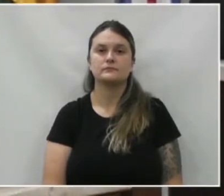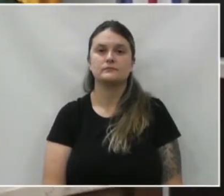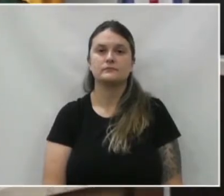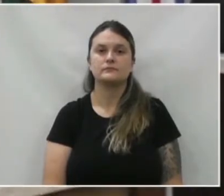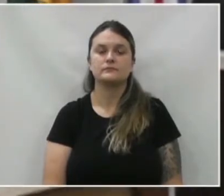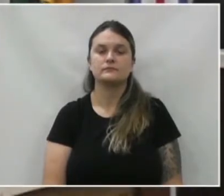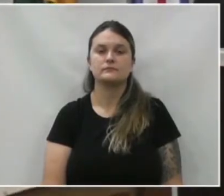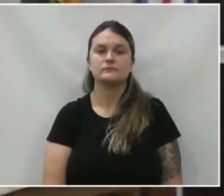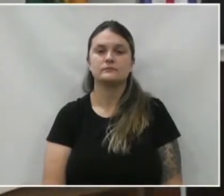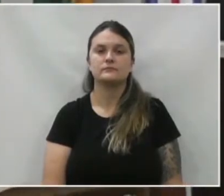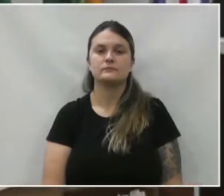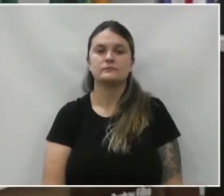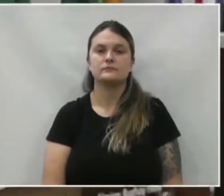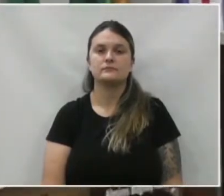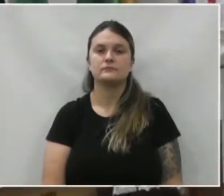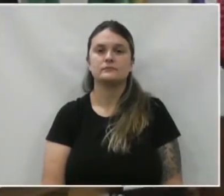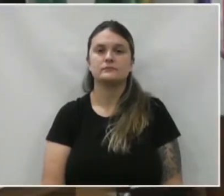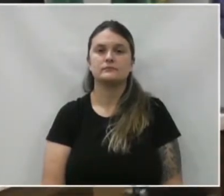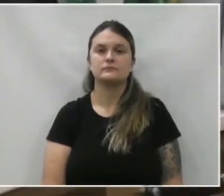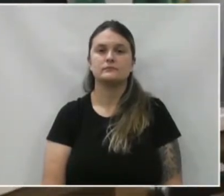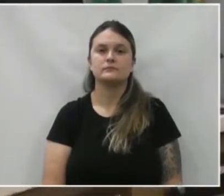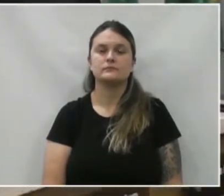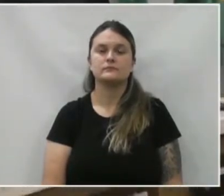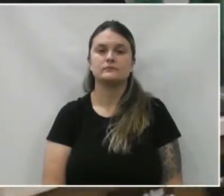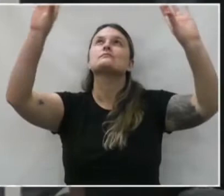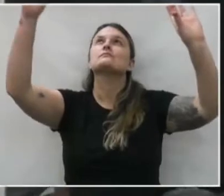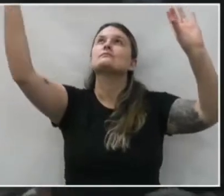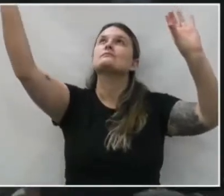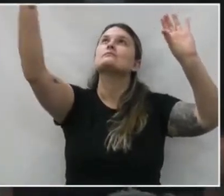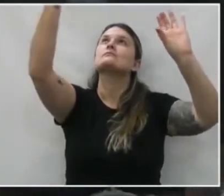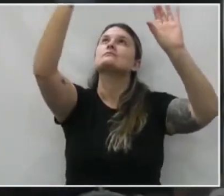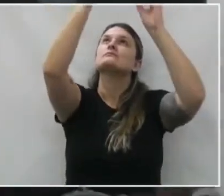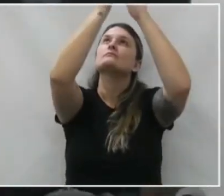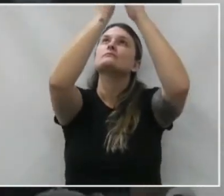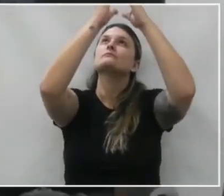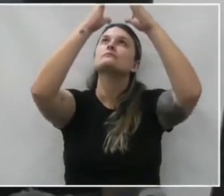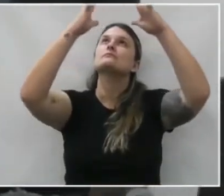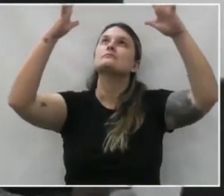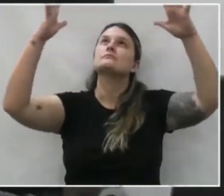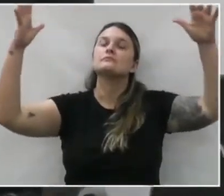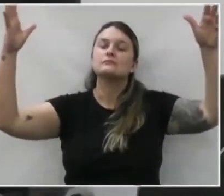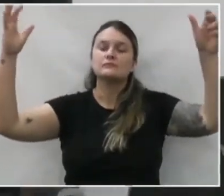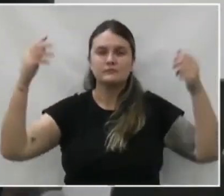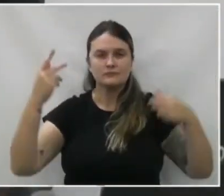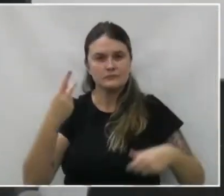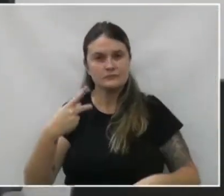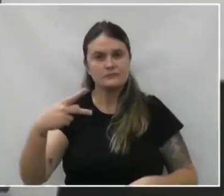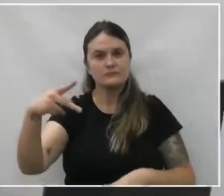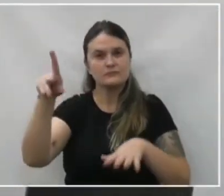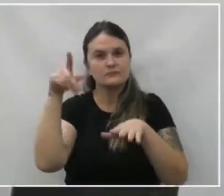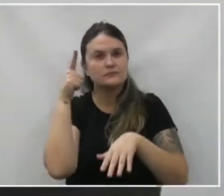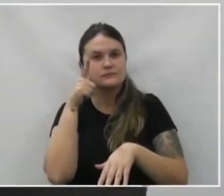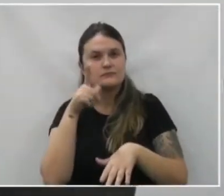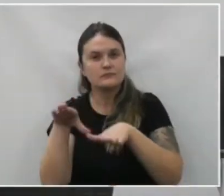presentes, que temos os vereadores hoje mais dispersos, né? Um